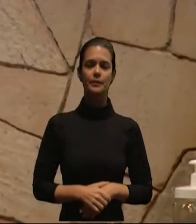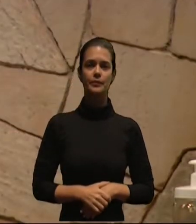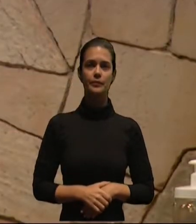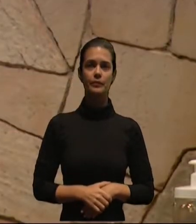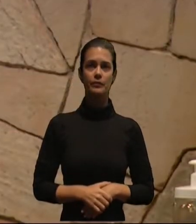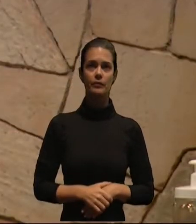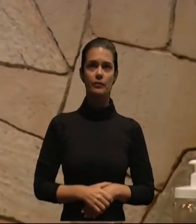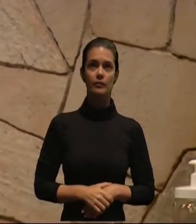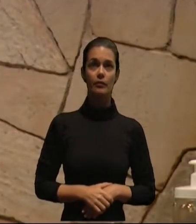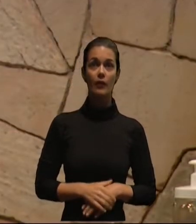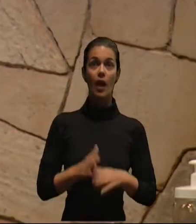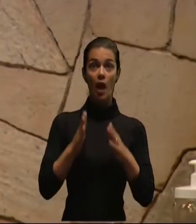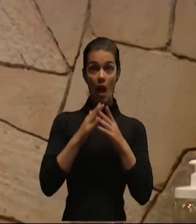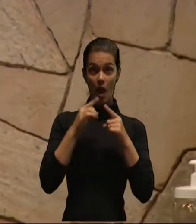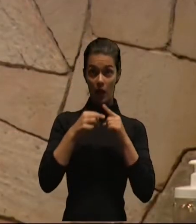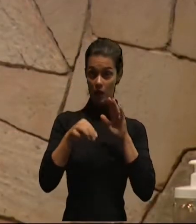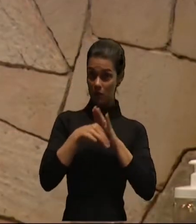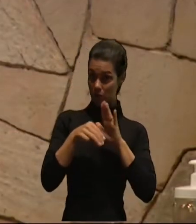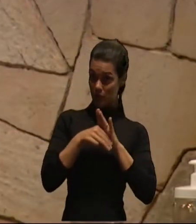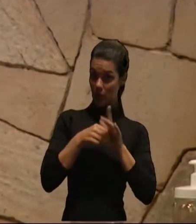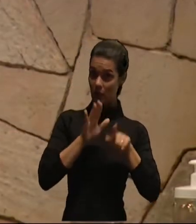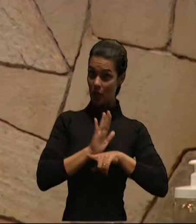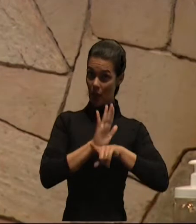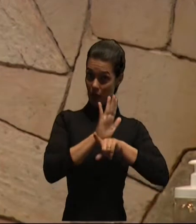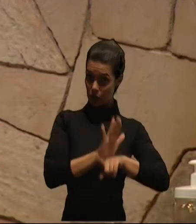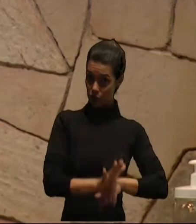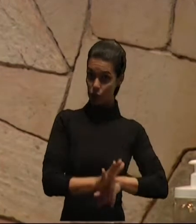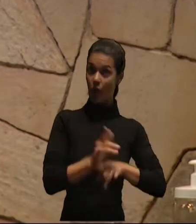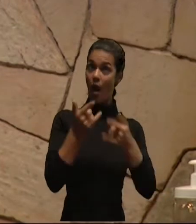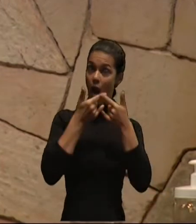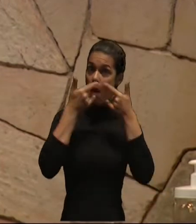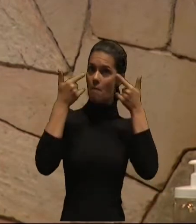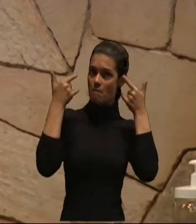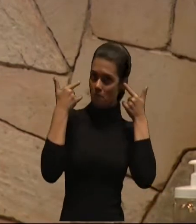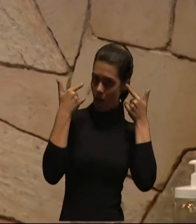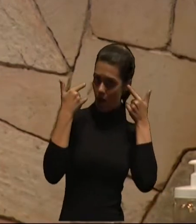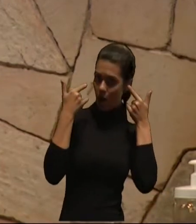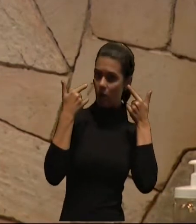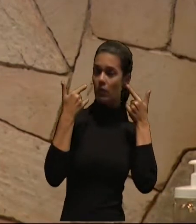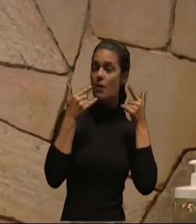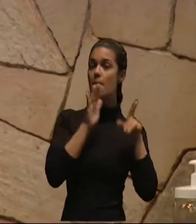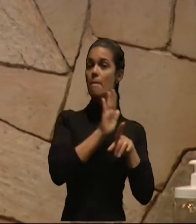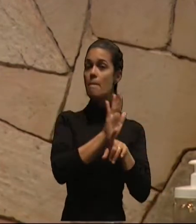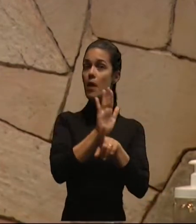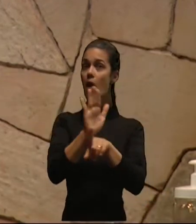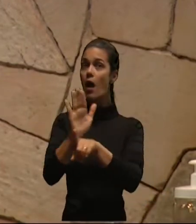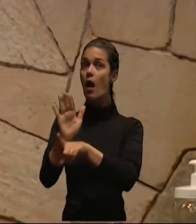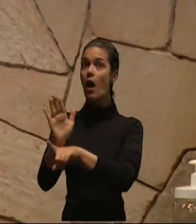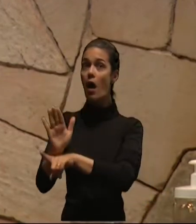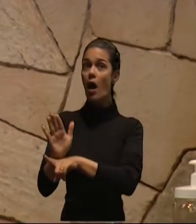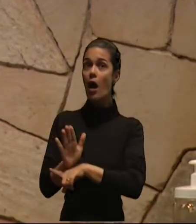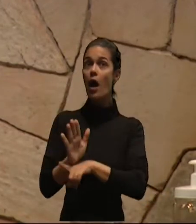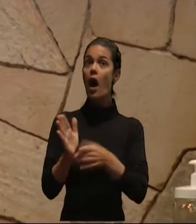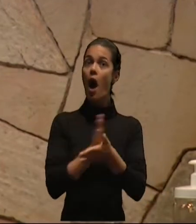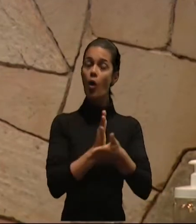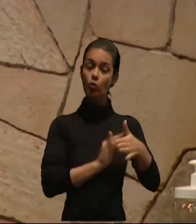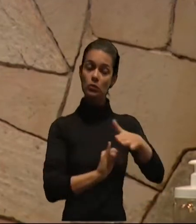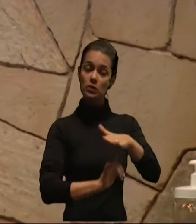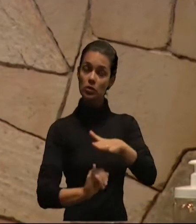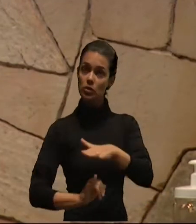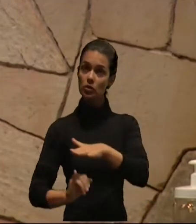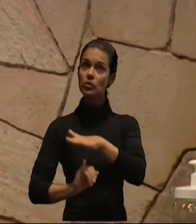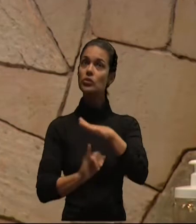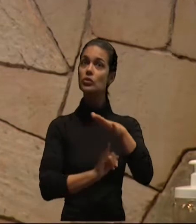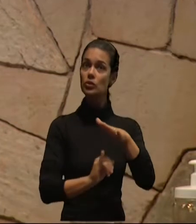Memorial tem ajudado na confecção dessas máscaras para poder auxiliar e ajudar aquelas entidades e alguns órgãos que a